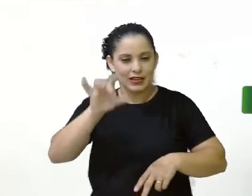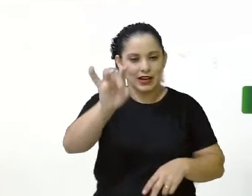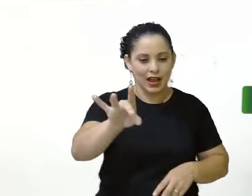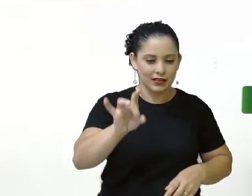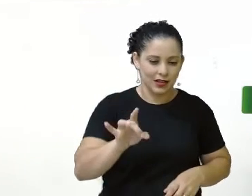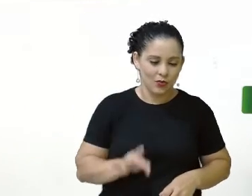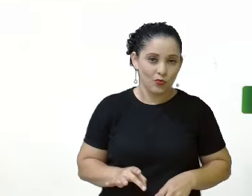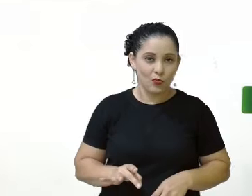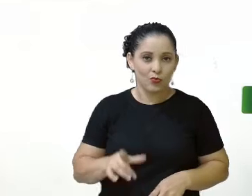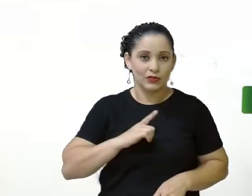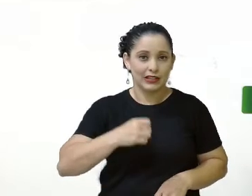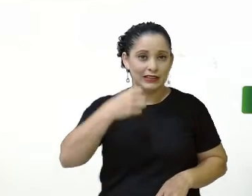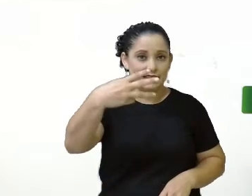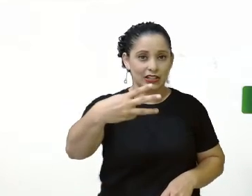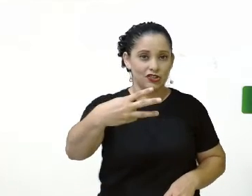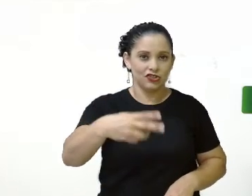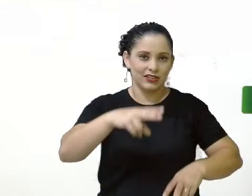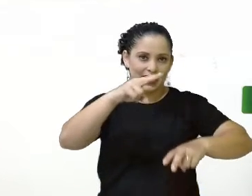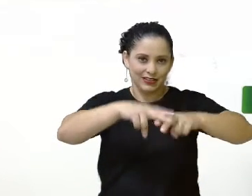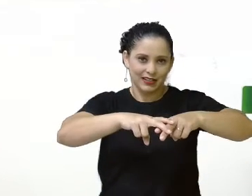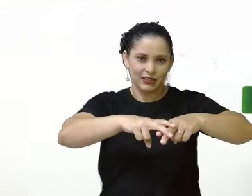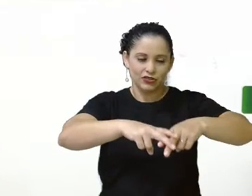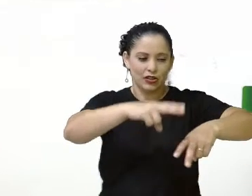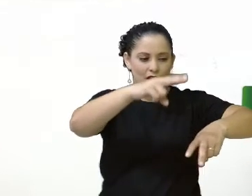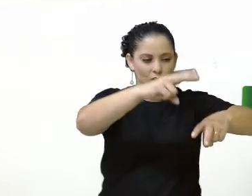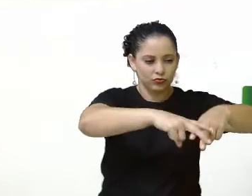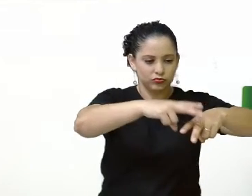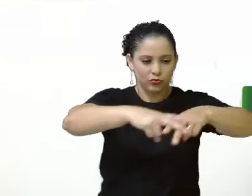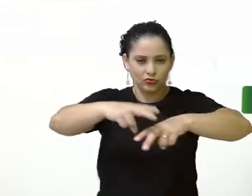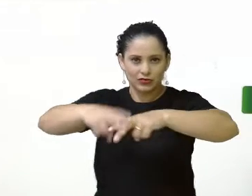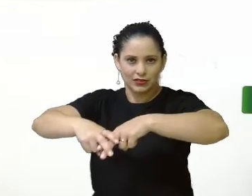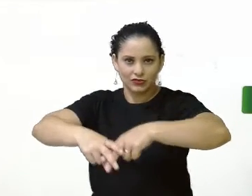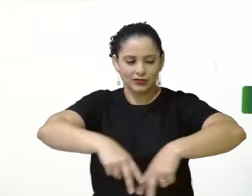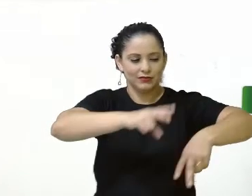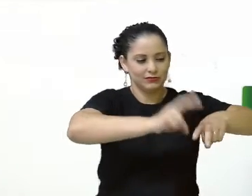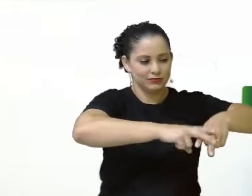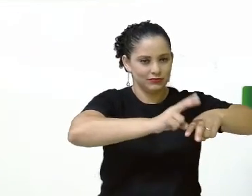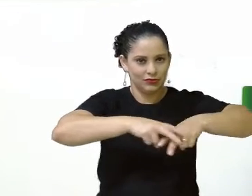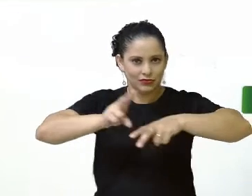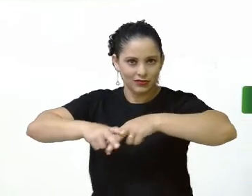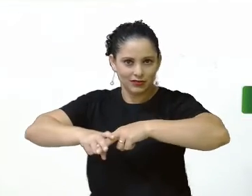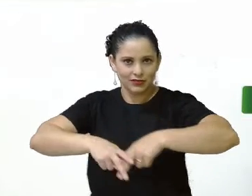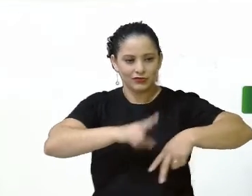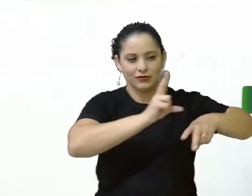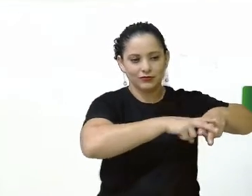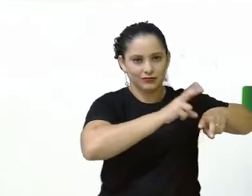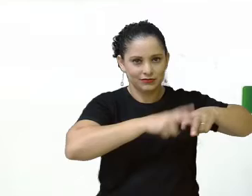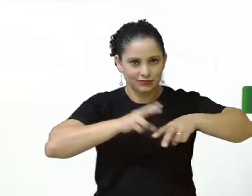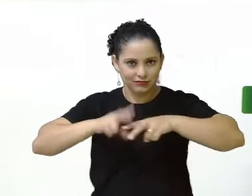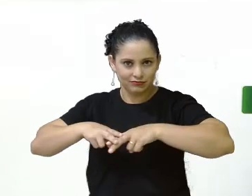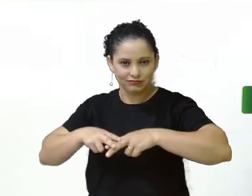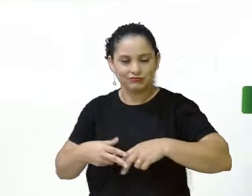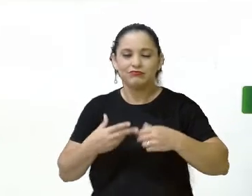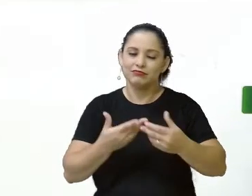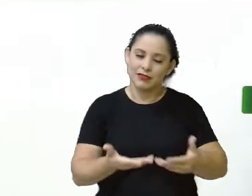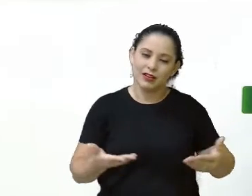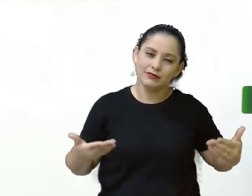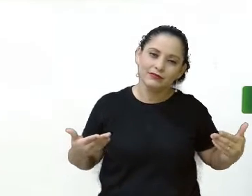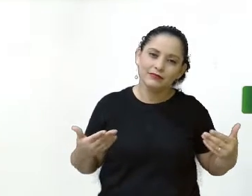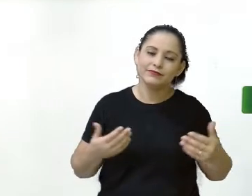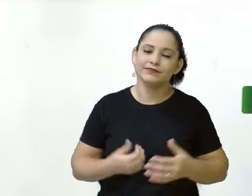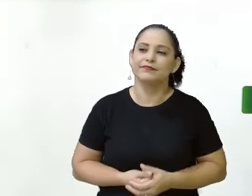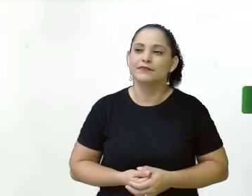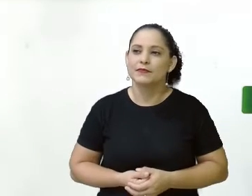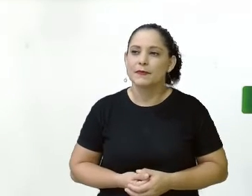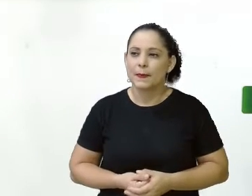multiplicação? Sim. Nesse caso de hoje, a gente vai fazer o inverso. Eu vou dividir o meu total de alunos,